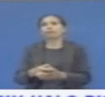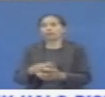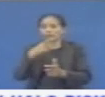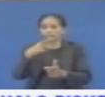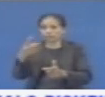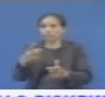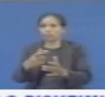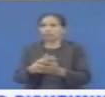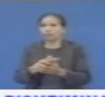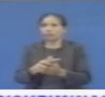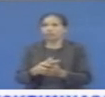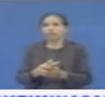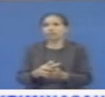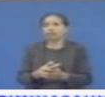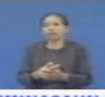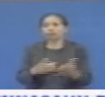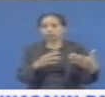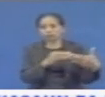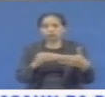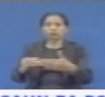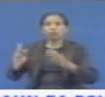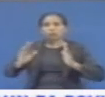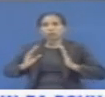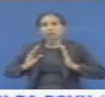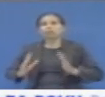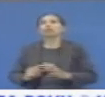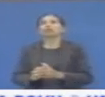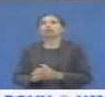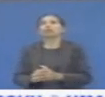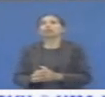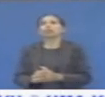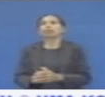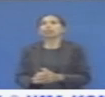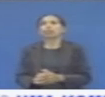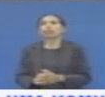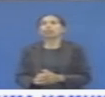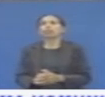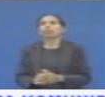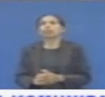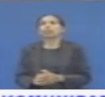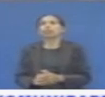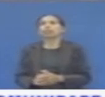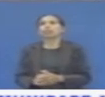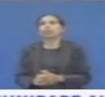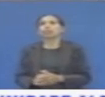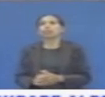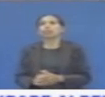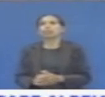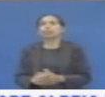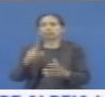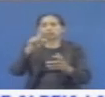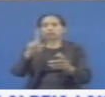babe na ulu bot sir katak, atus ba atus mak natar ne belori